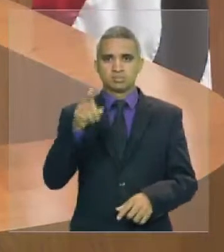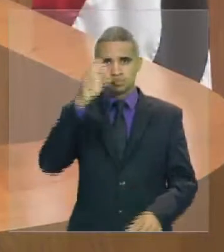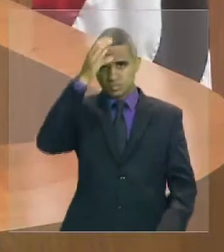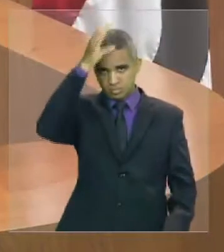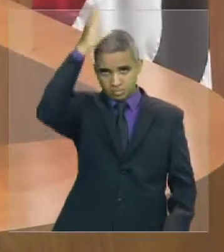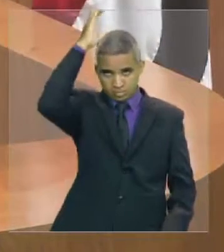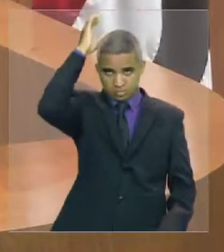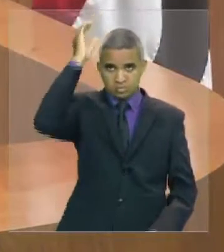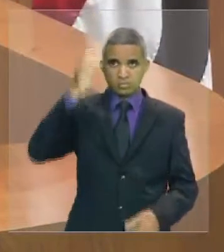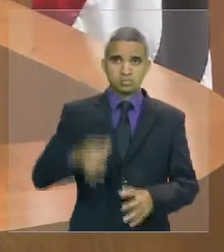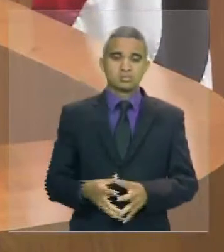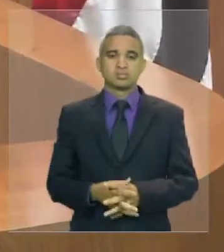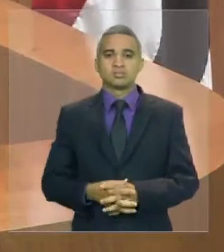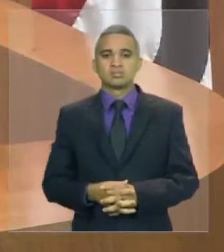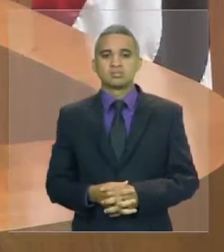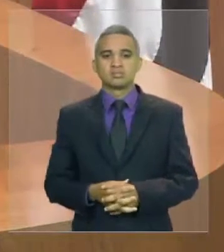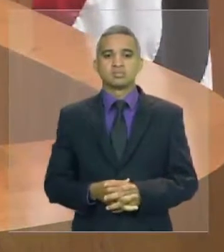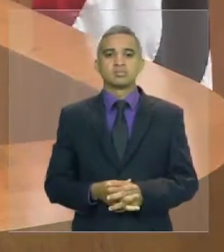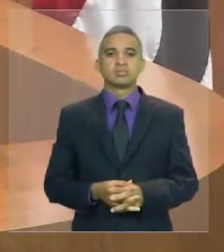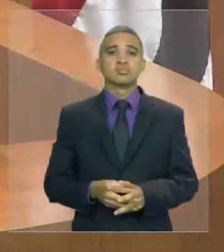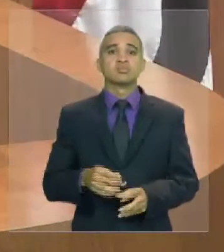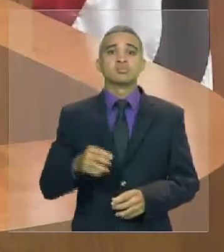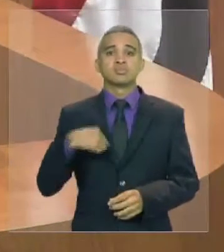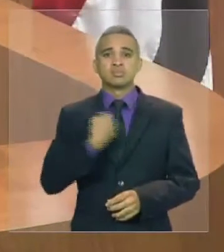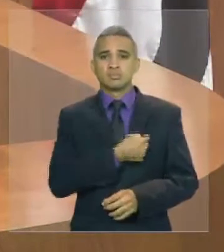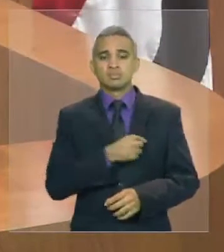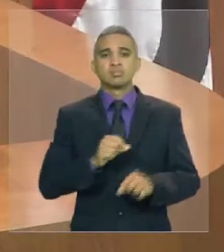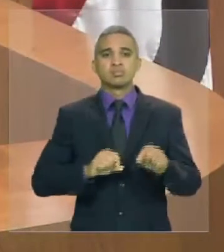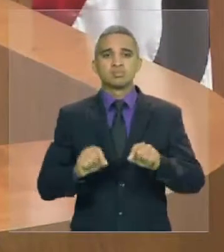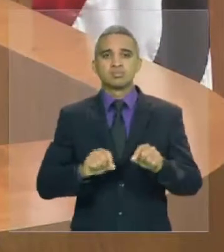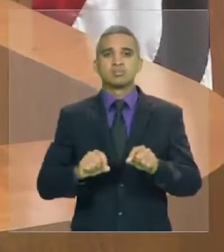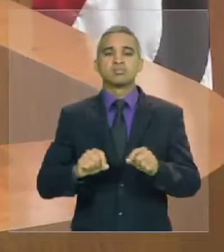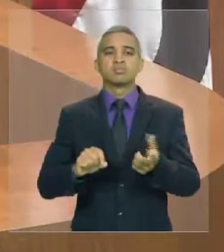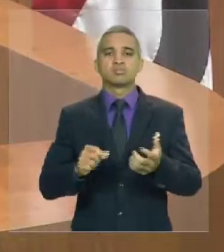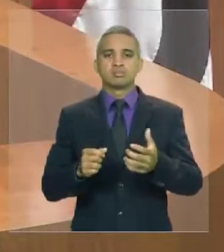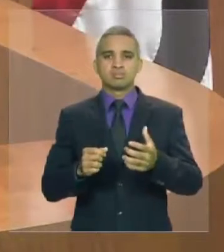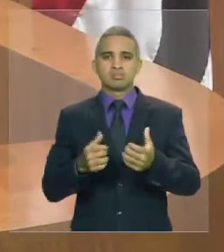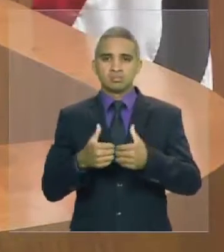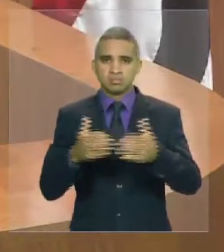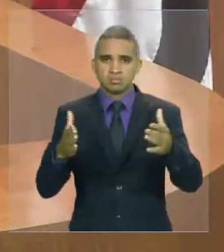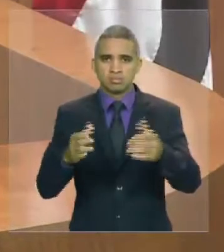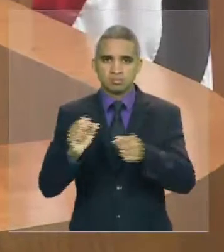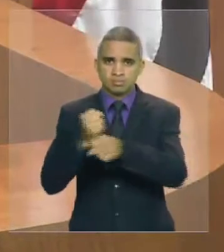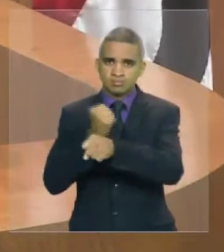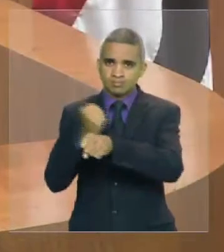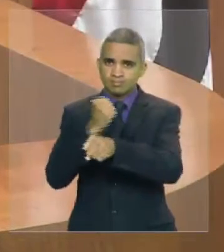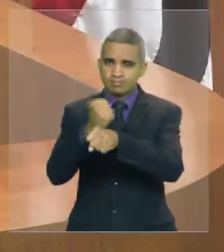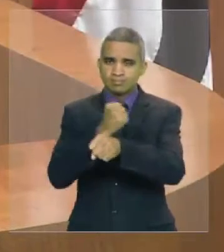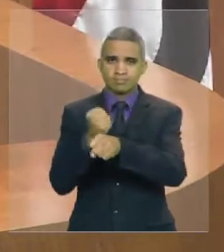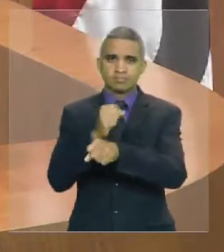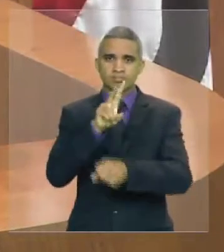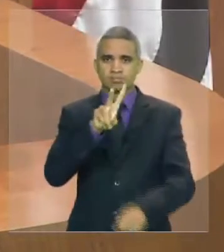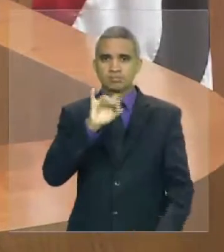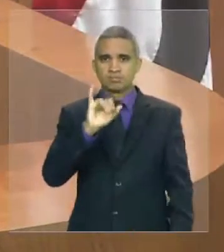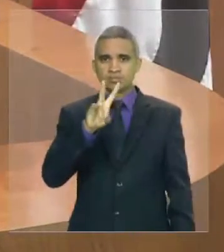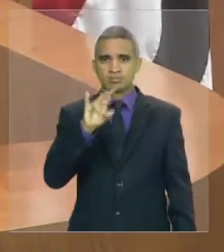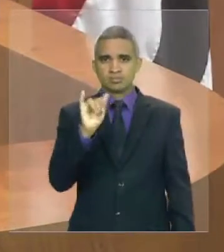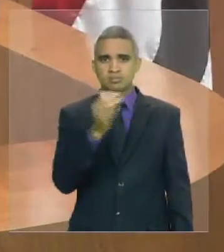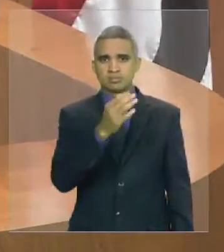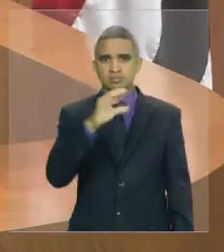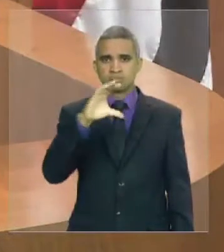quiser. E nós vamos ali implantar o Shopping Cidadão. Então o governador começa a